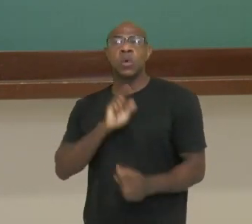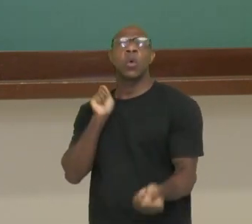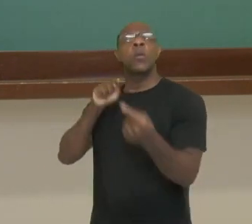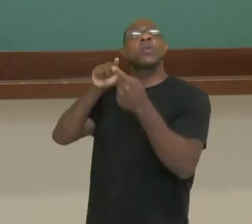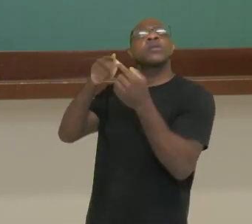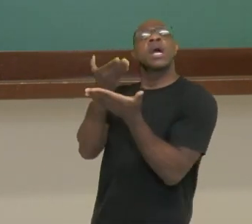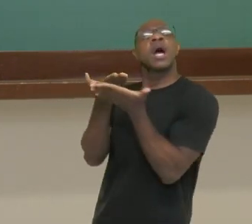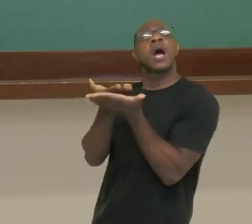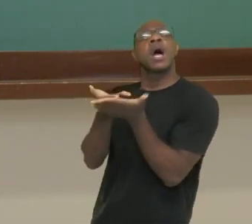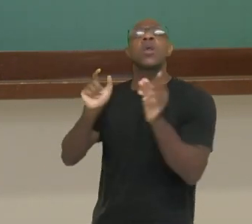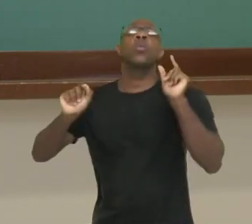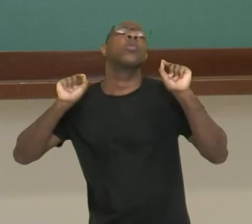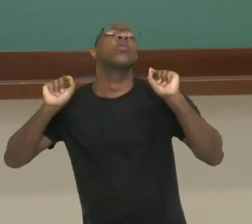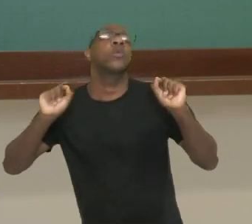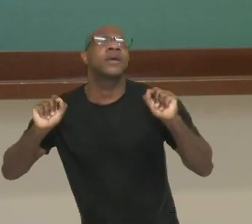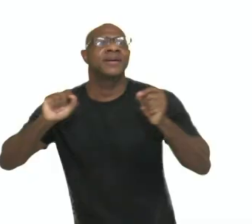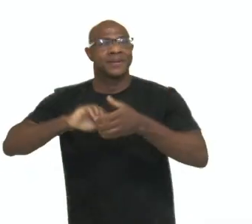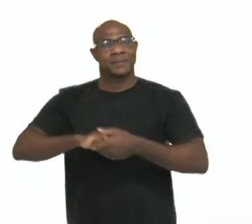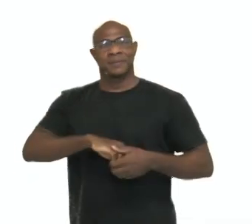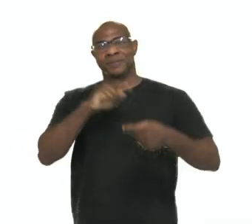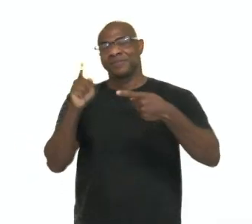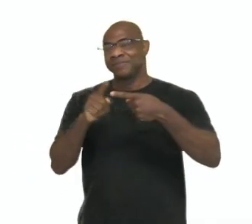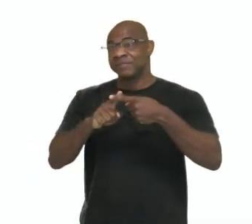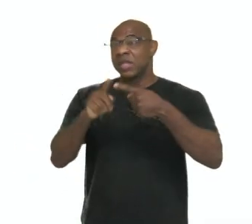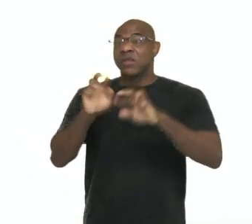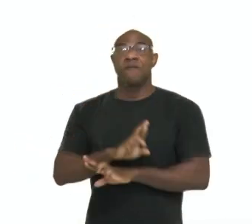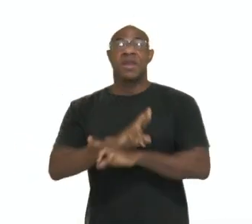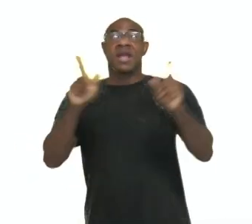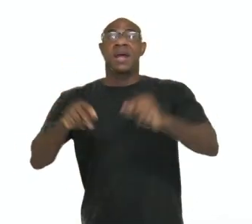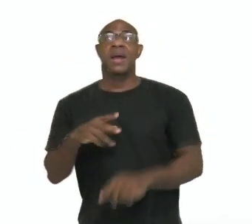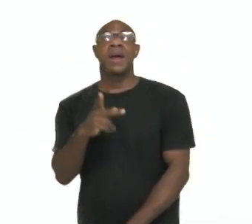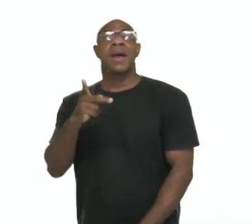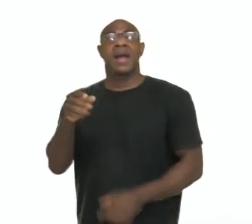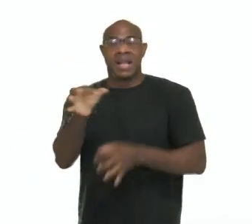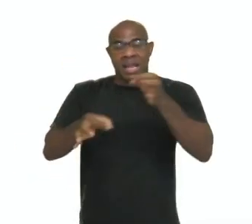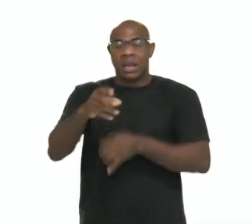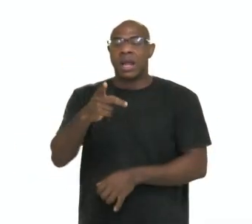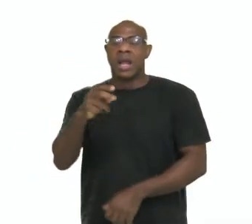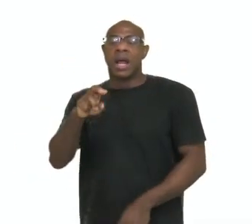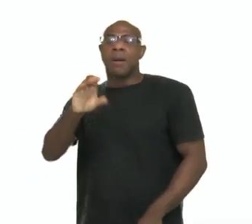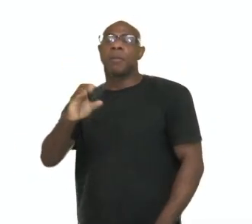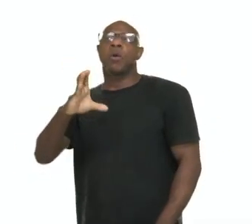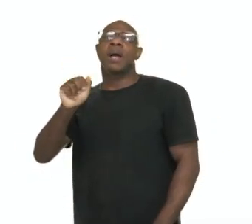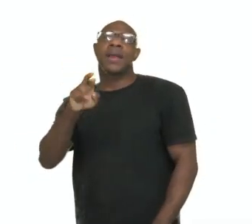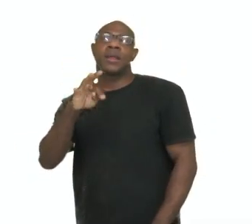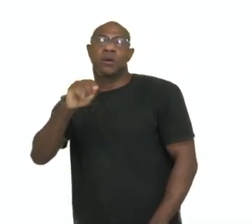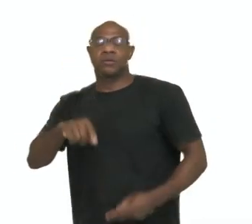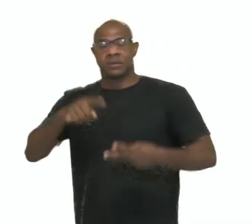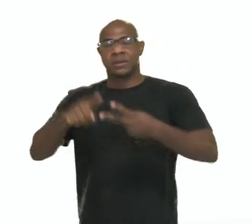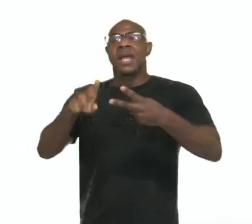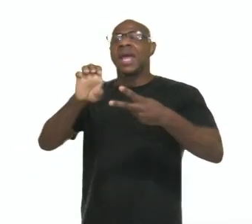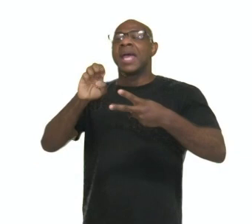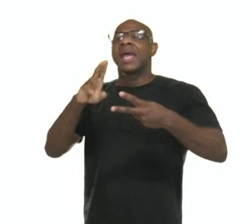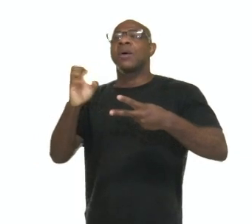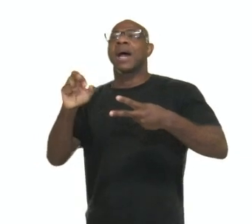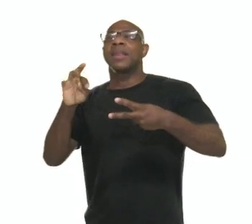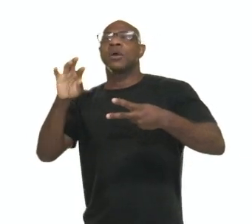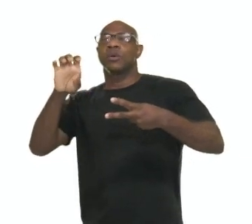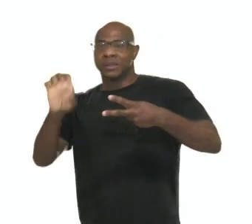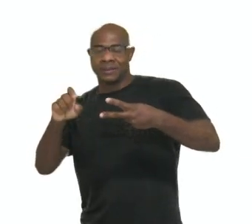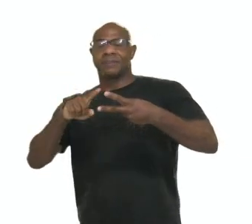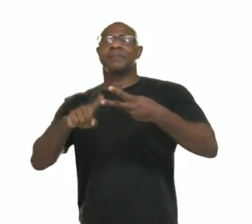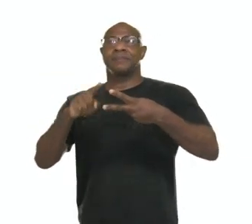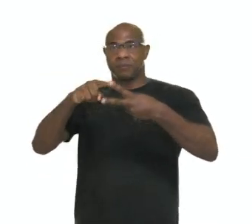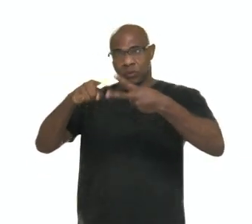objetivos desta aula, vamos diferenciar célula procarionte da célula eucarionte.